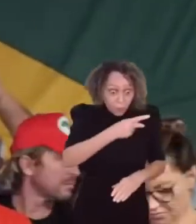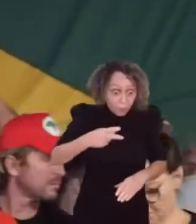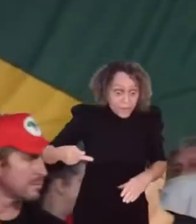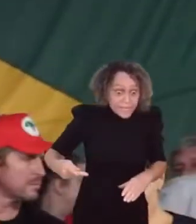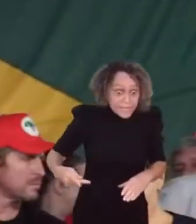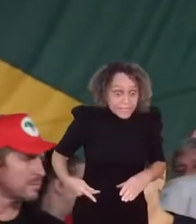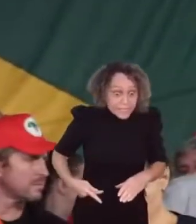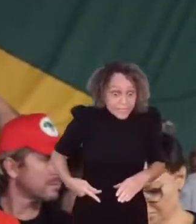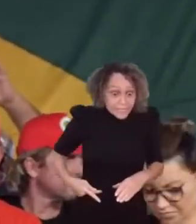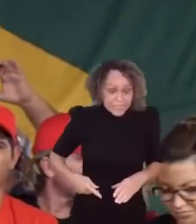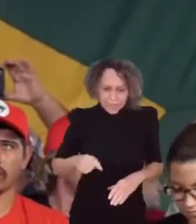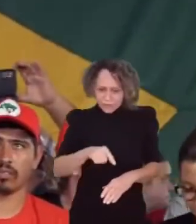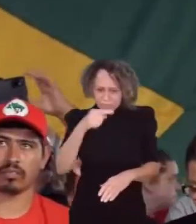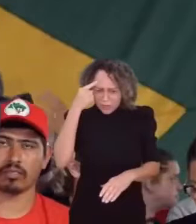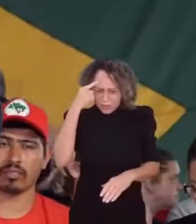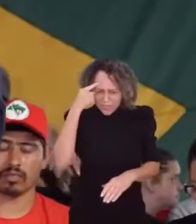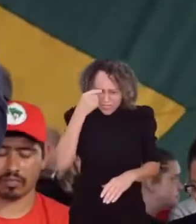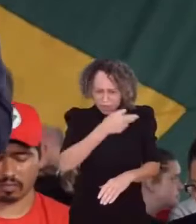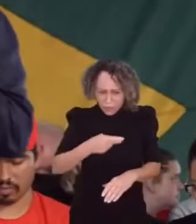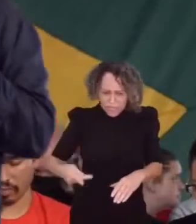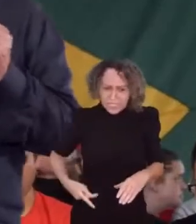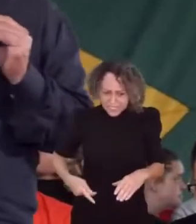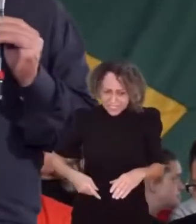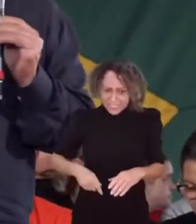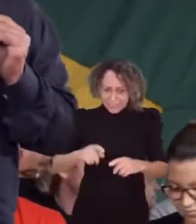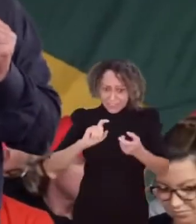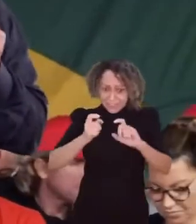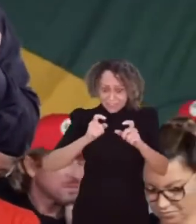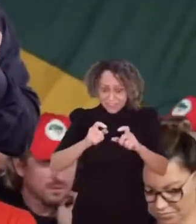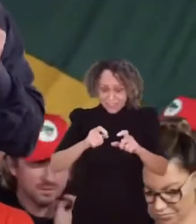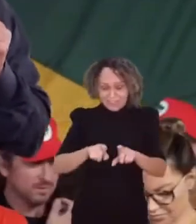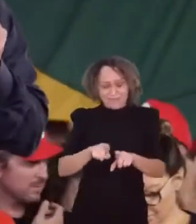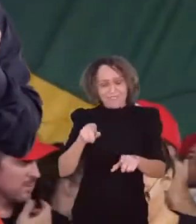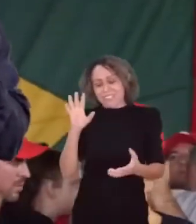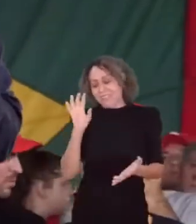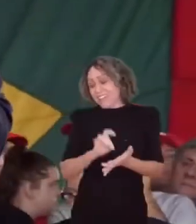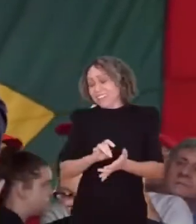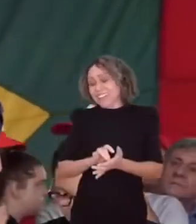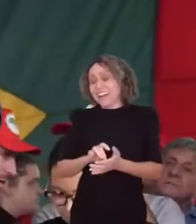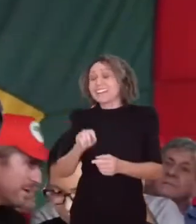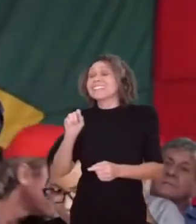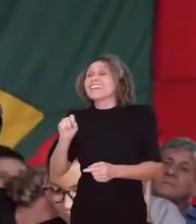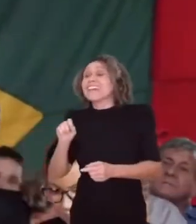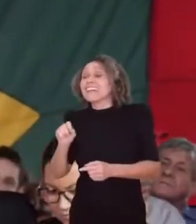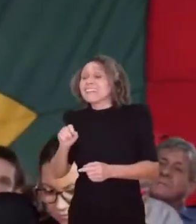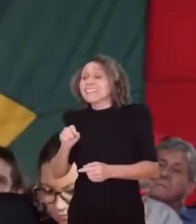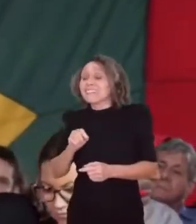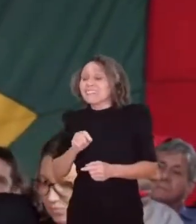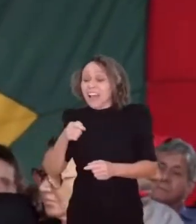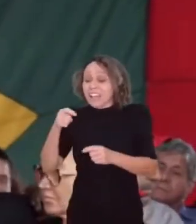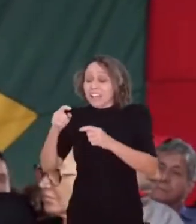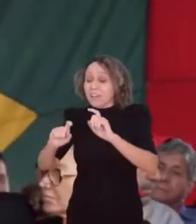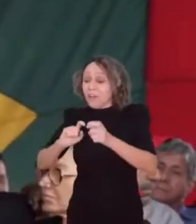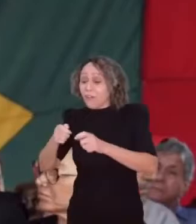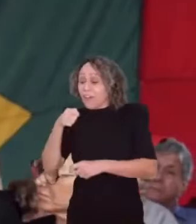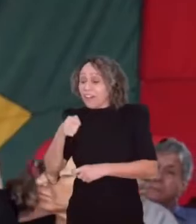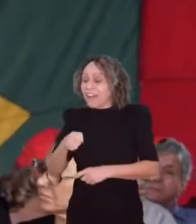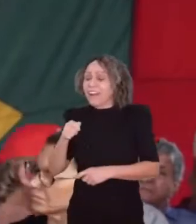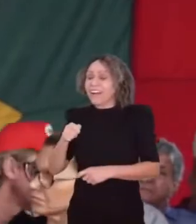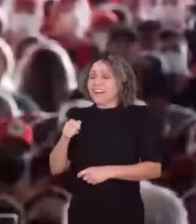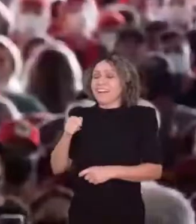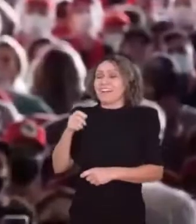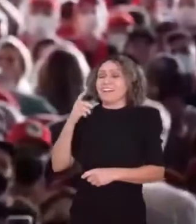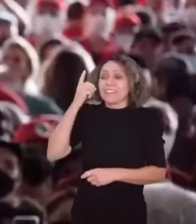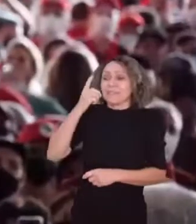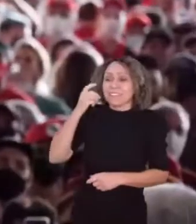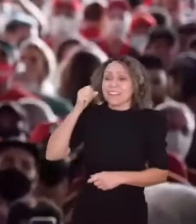do presidente e dos deputados, com um orçamento secreto para comprar os votos do deputado para